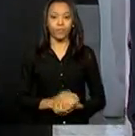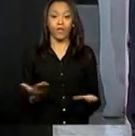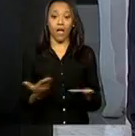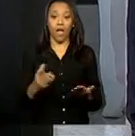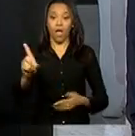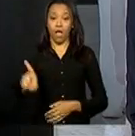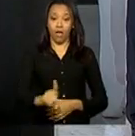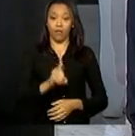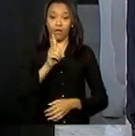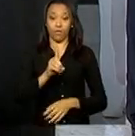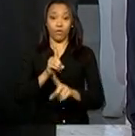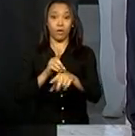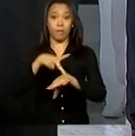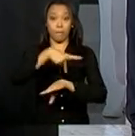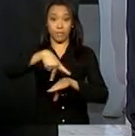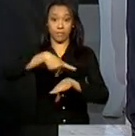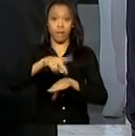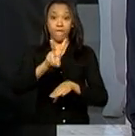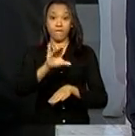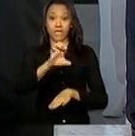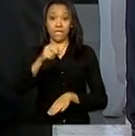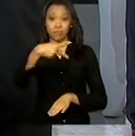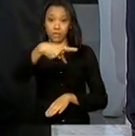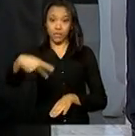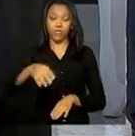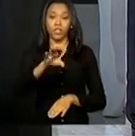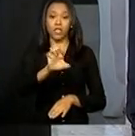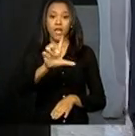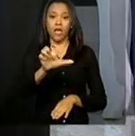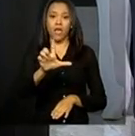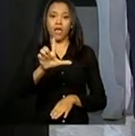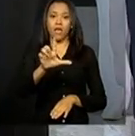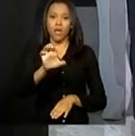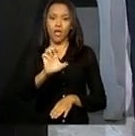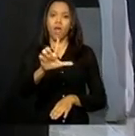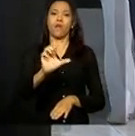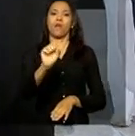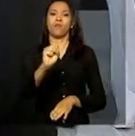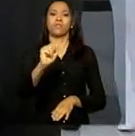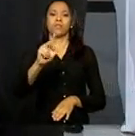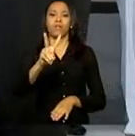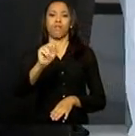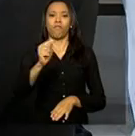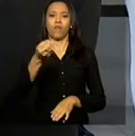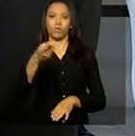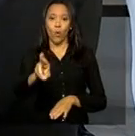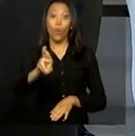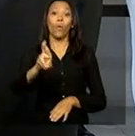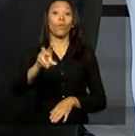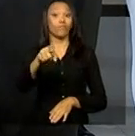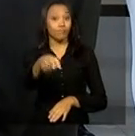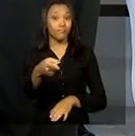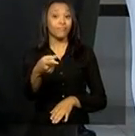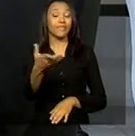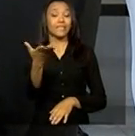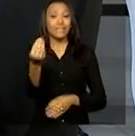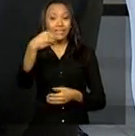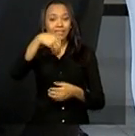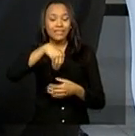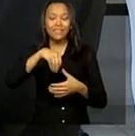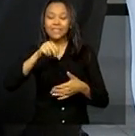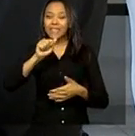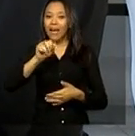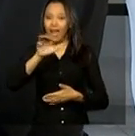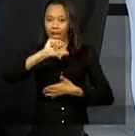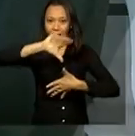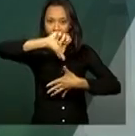Vice-presidente El Salvador, né? Mais um país da América Central, Em peso, que é um, né? Que está em peso e que